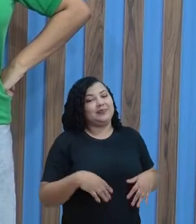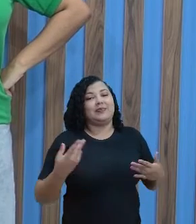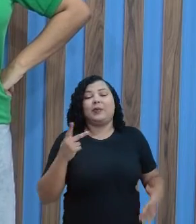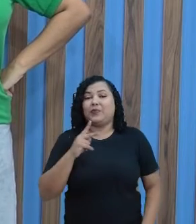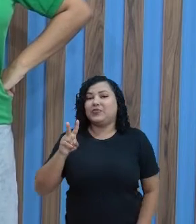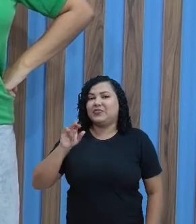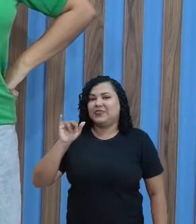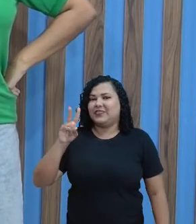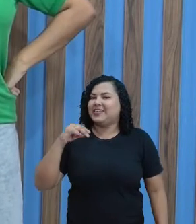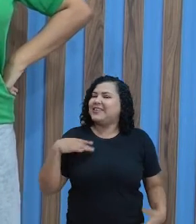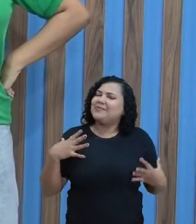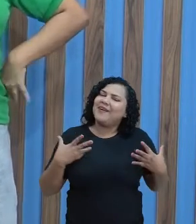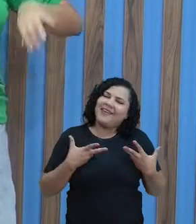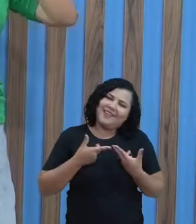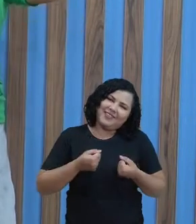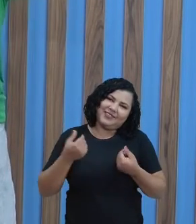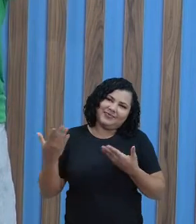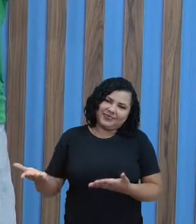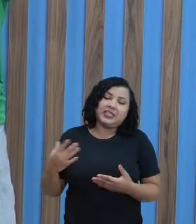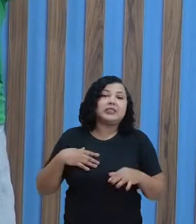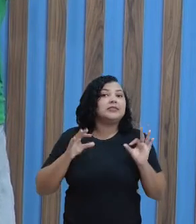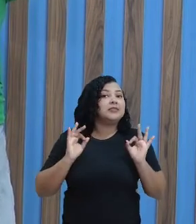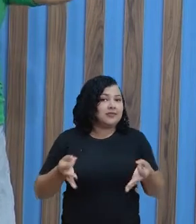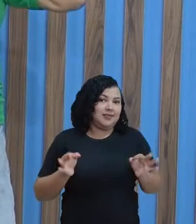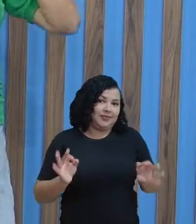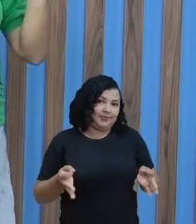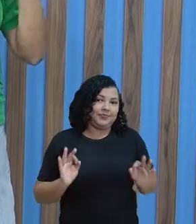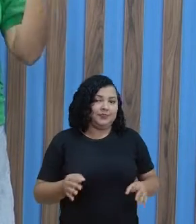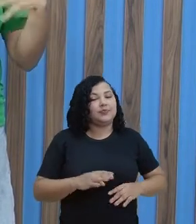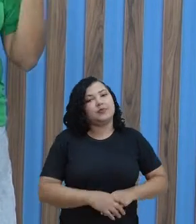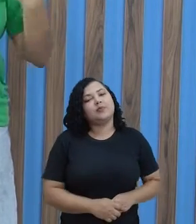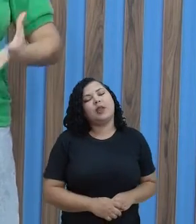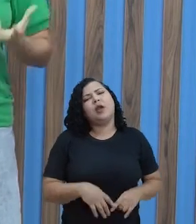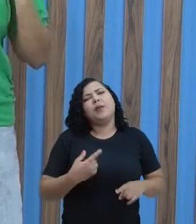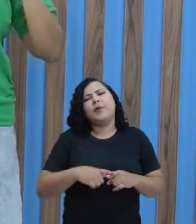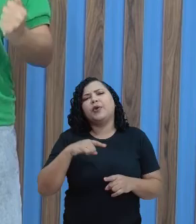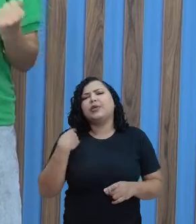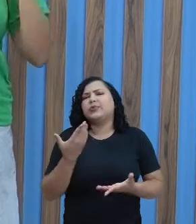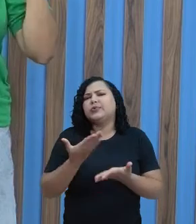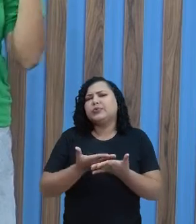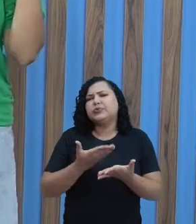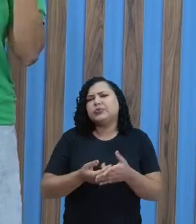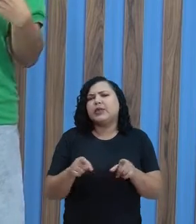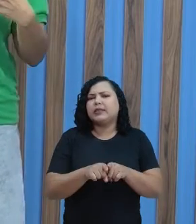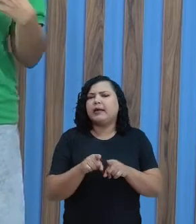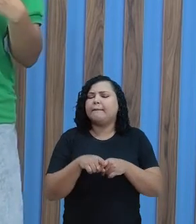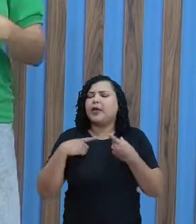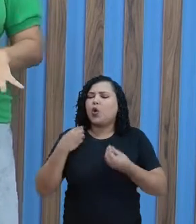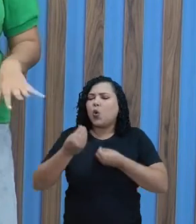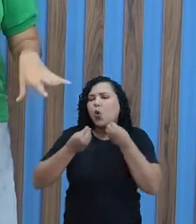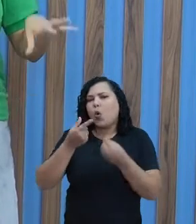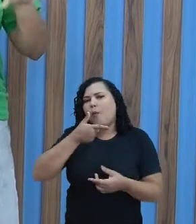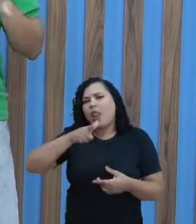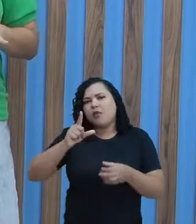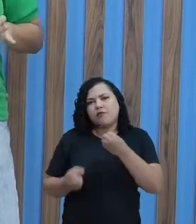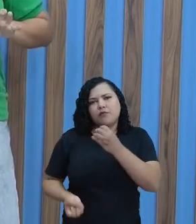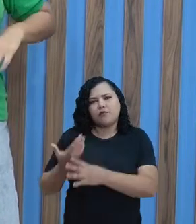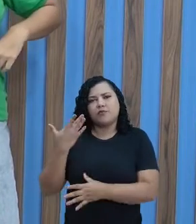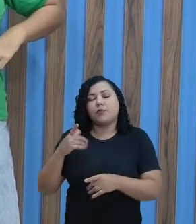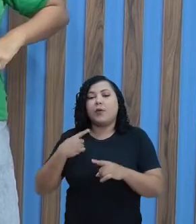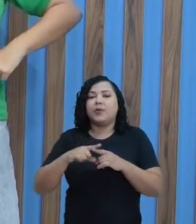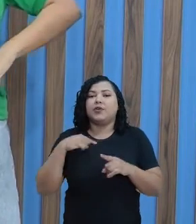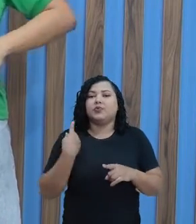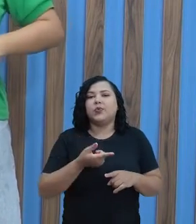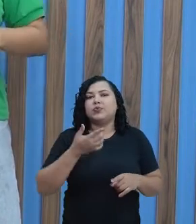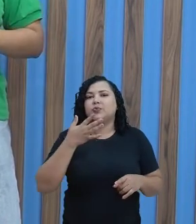Professora Vivi, que contribuição maravilhosa. É exatamente isso. Por que a gente estuda também a origem das línguas, né? Porque a gente